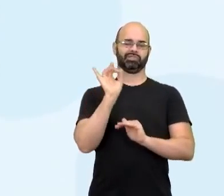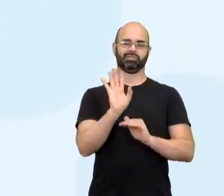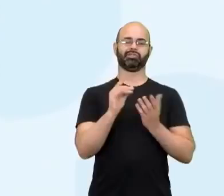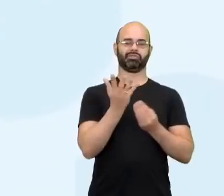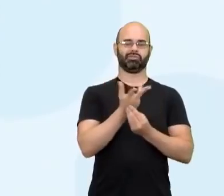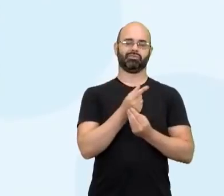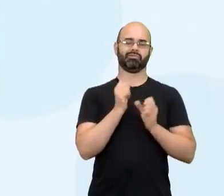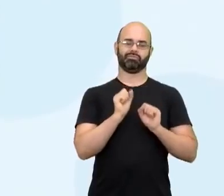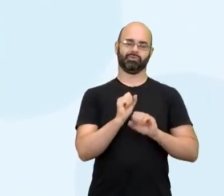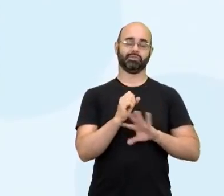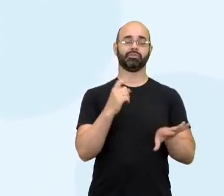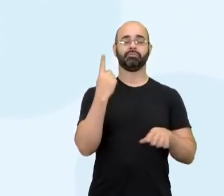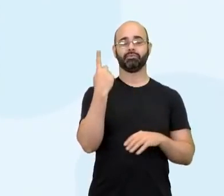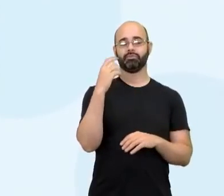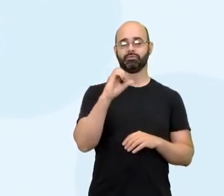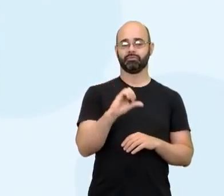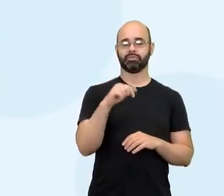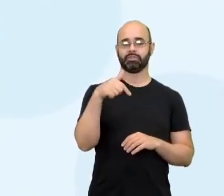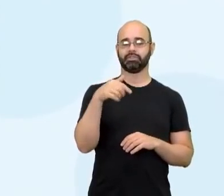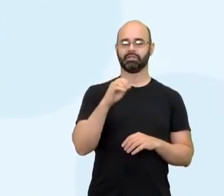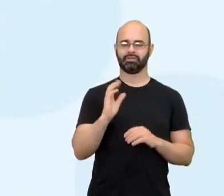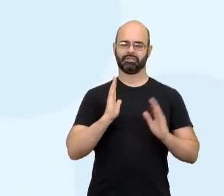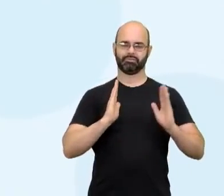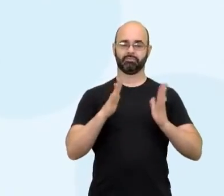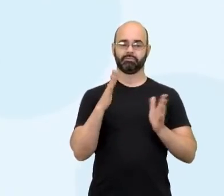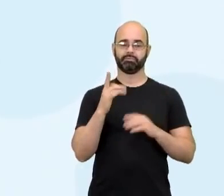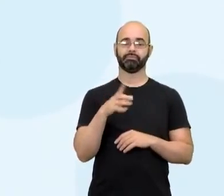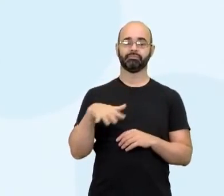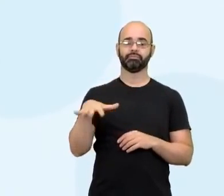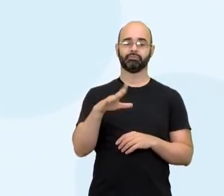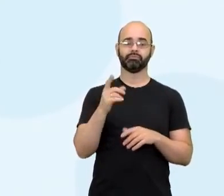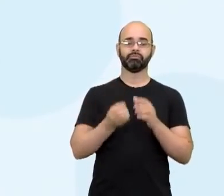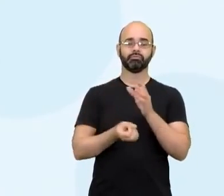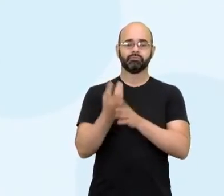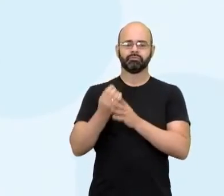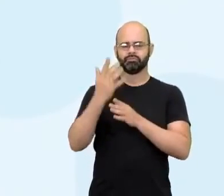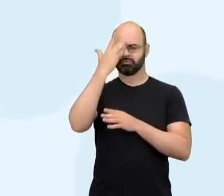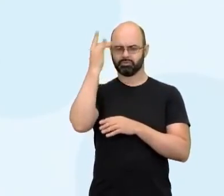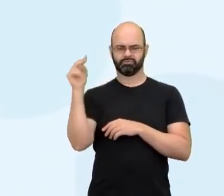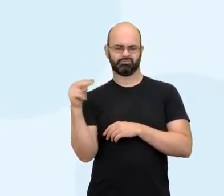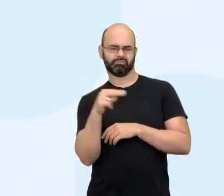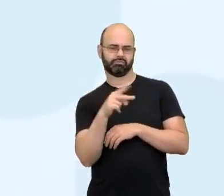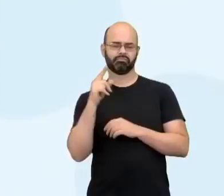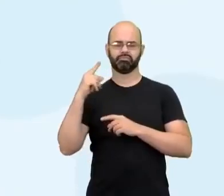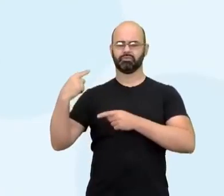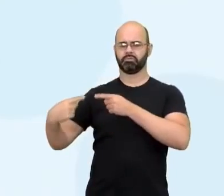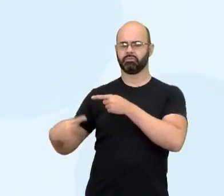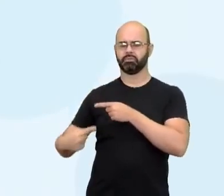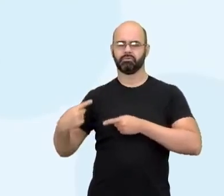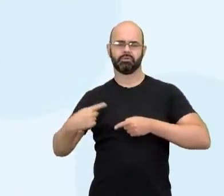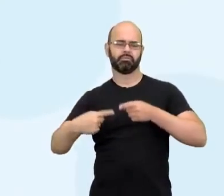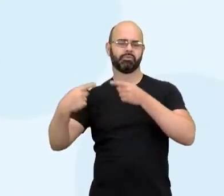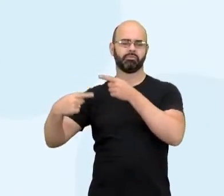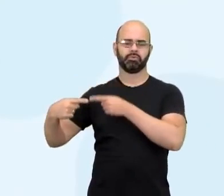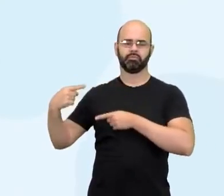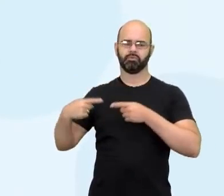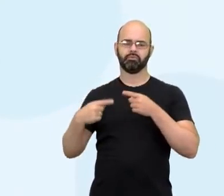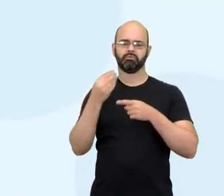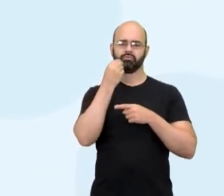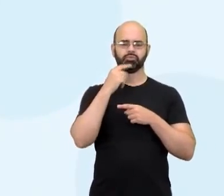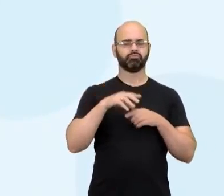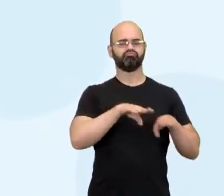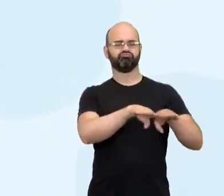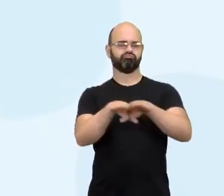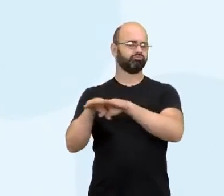década de 70, época em que esse termo foi cunhado, começaram intensas discussões por todo o mundo na expectativa de se universalizar